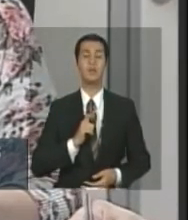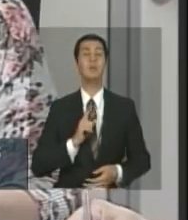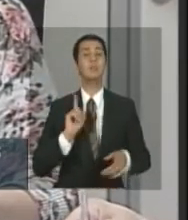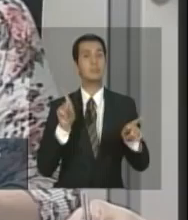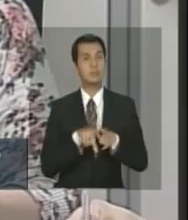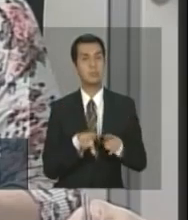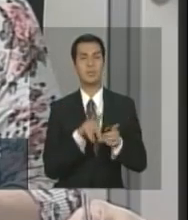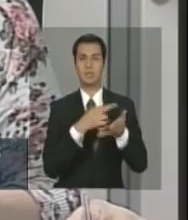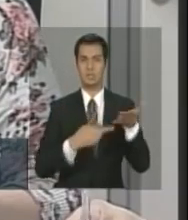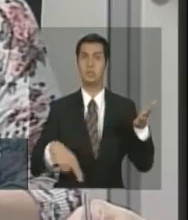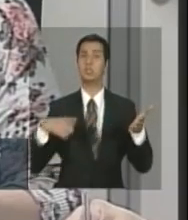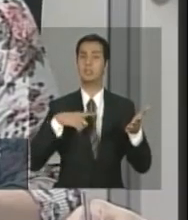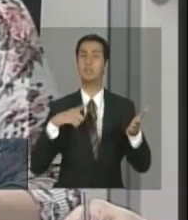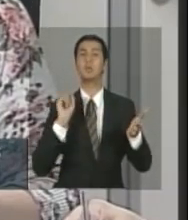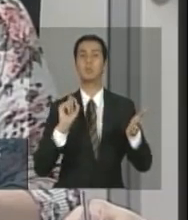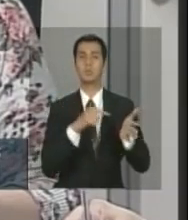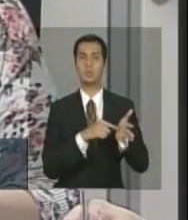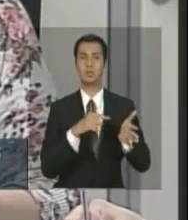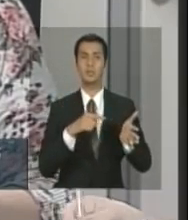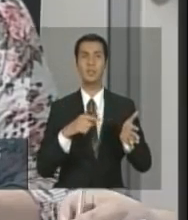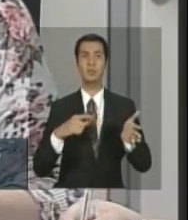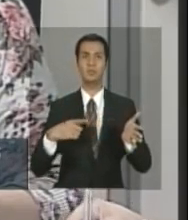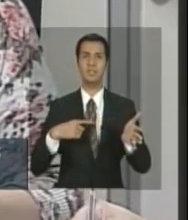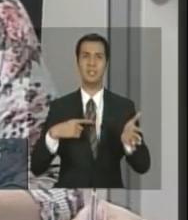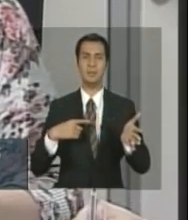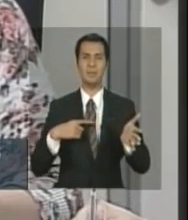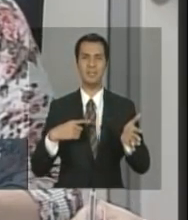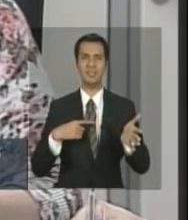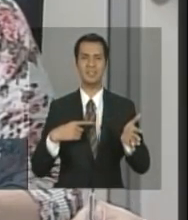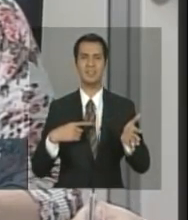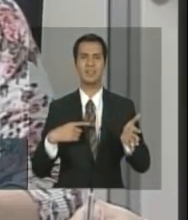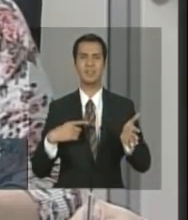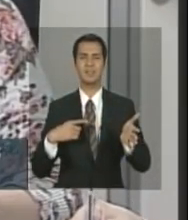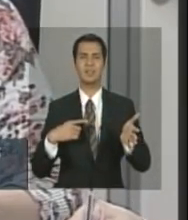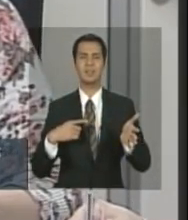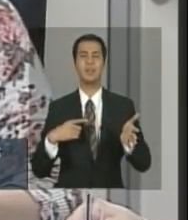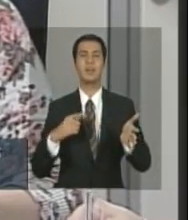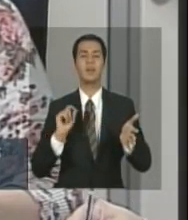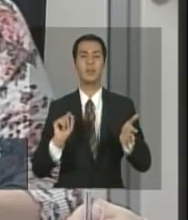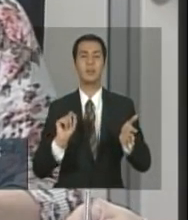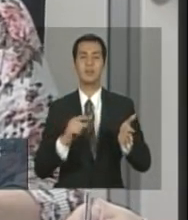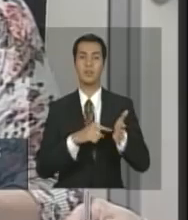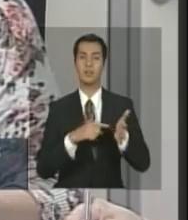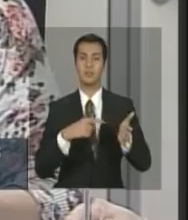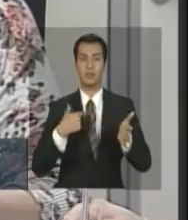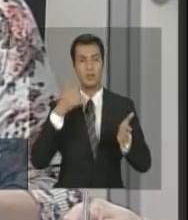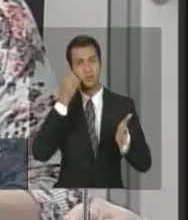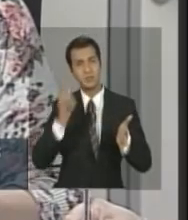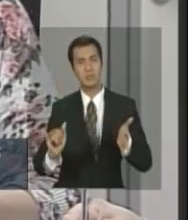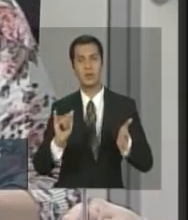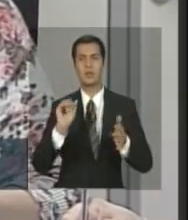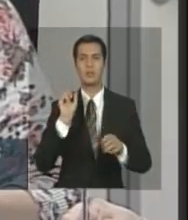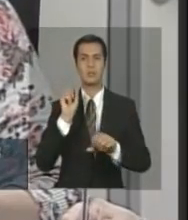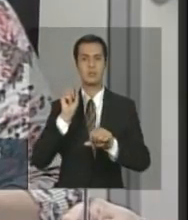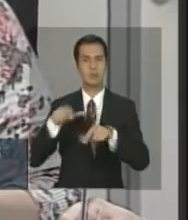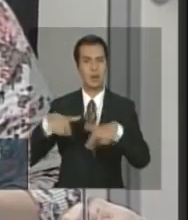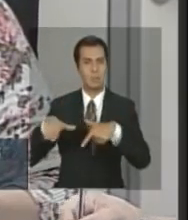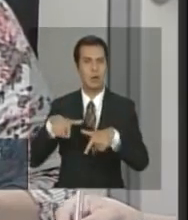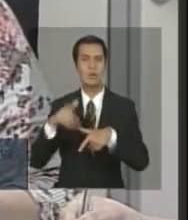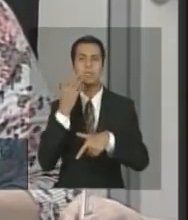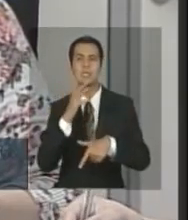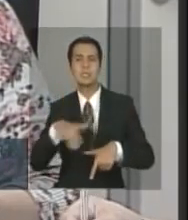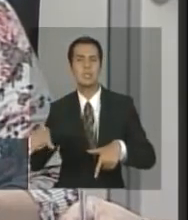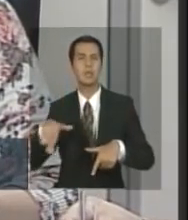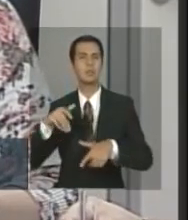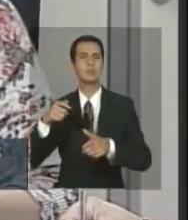importância das políticas de combate ao trabalho infantil, o conjunto das